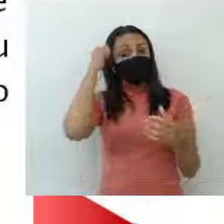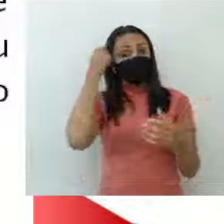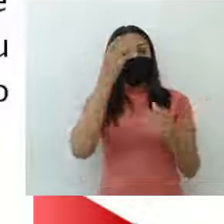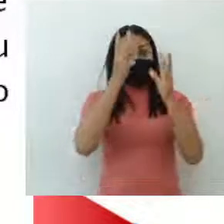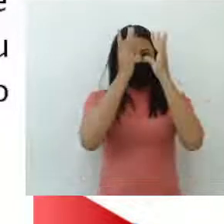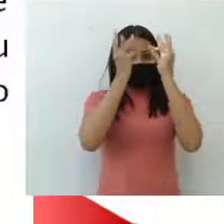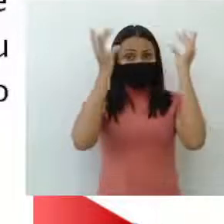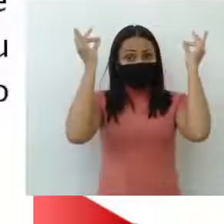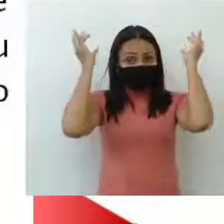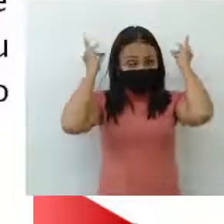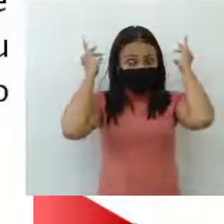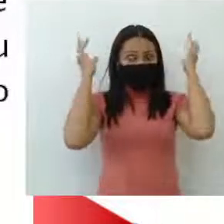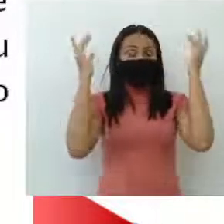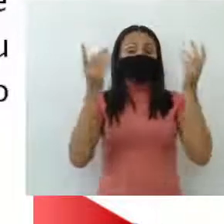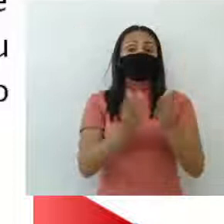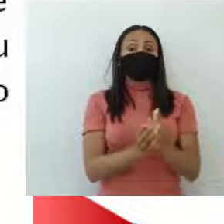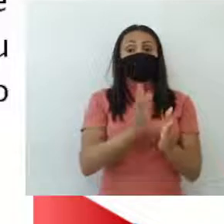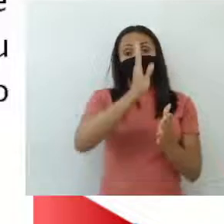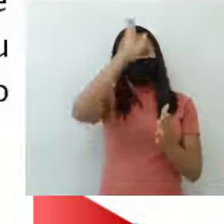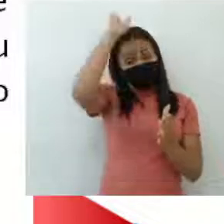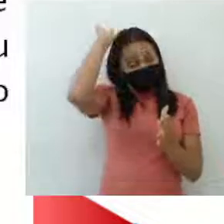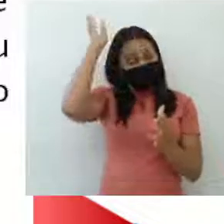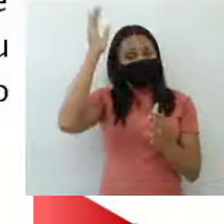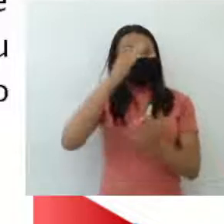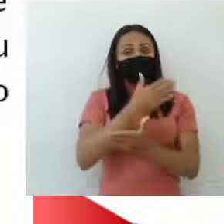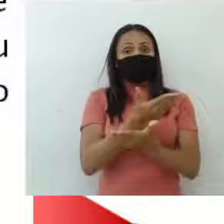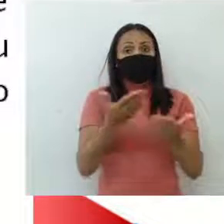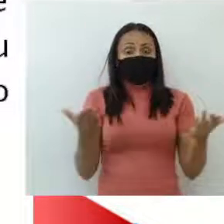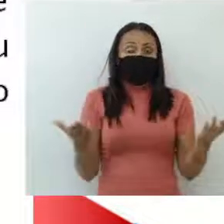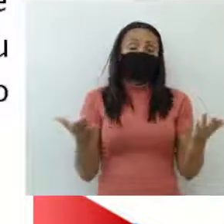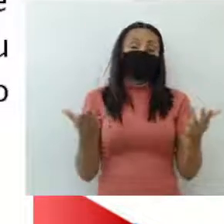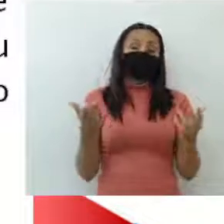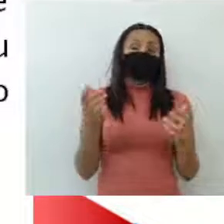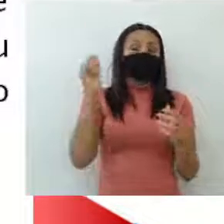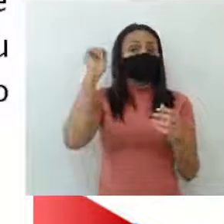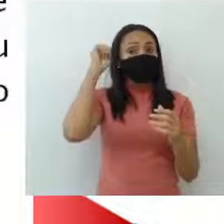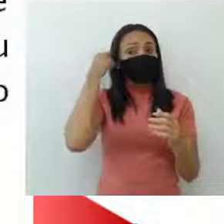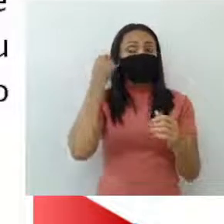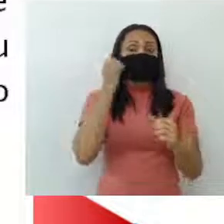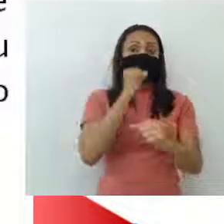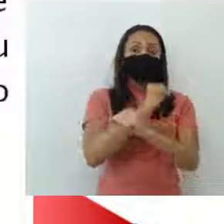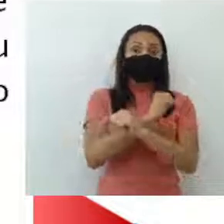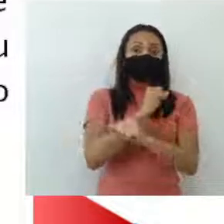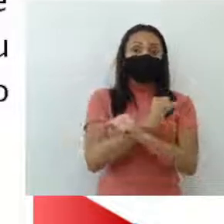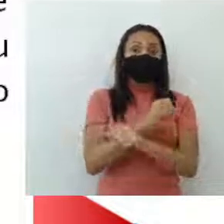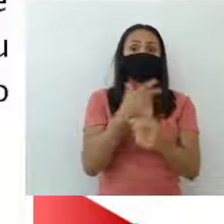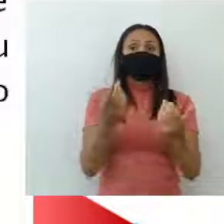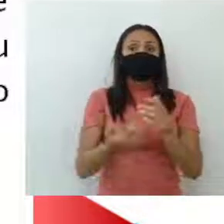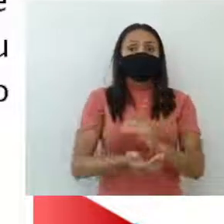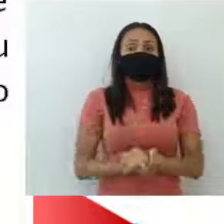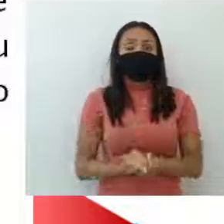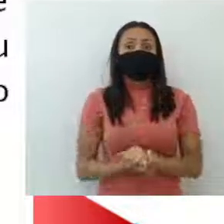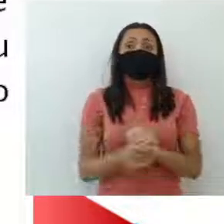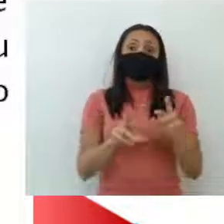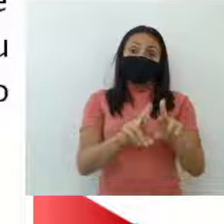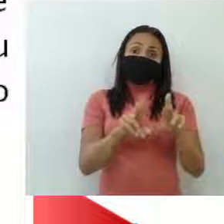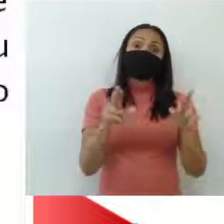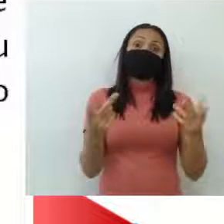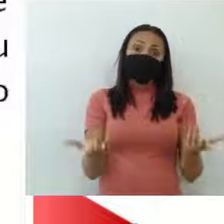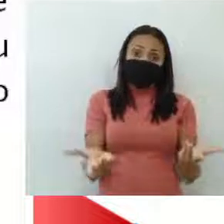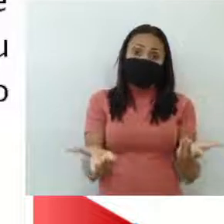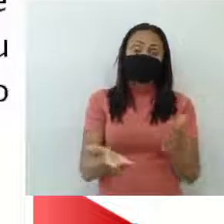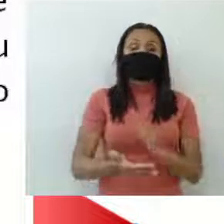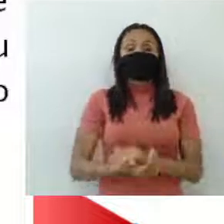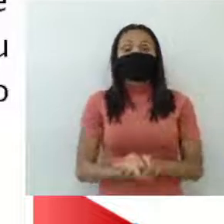a escravidão em Roma, era escravidão, na realidade, por conquistas, por dívidas, né? Era diferente.